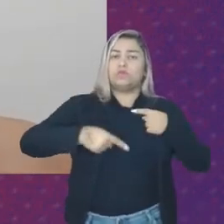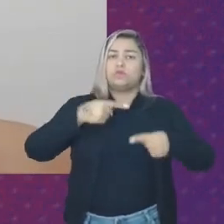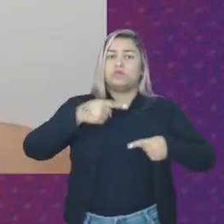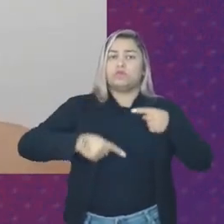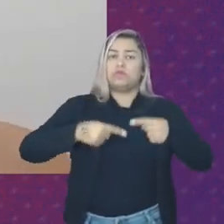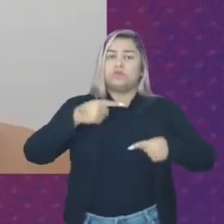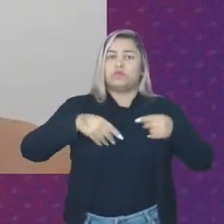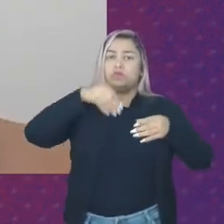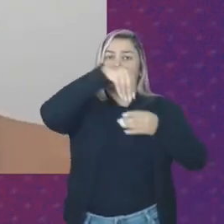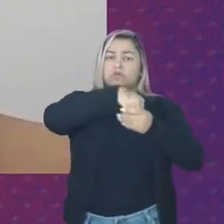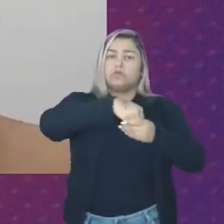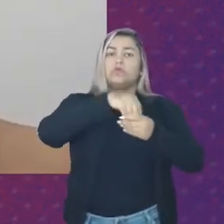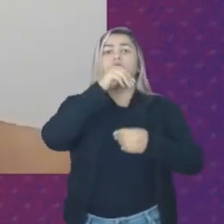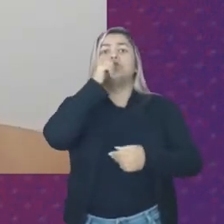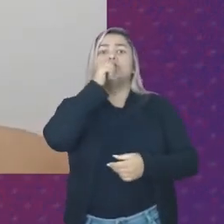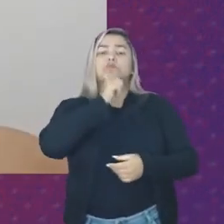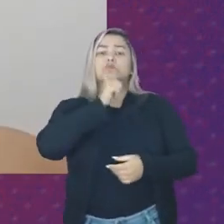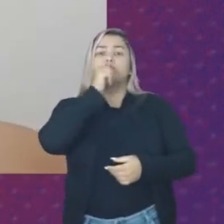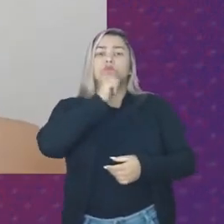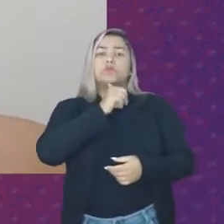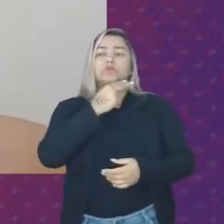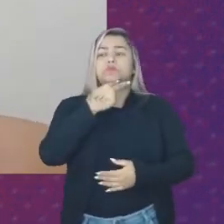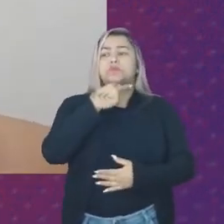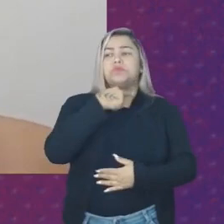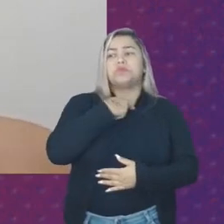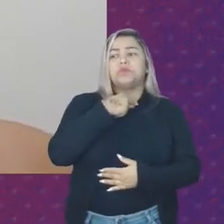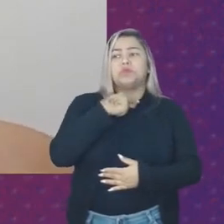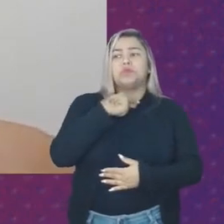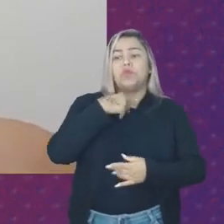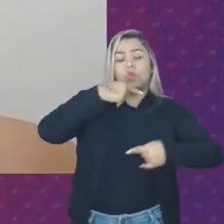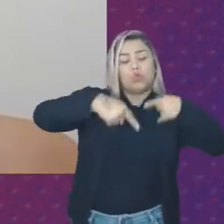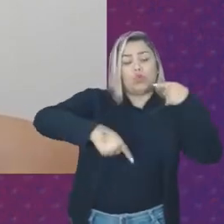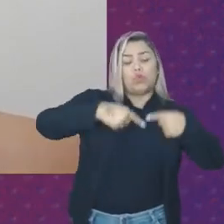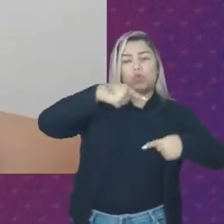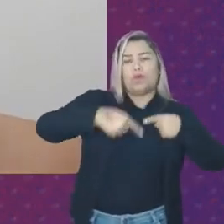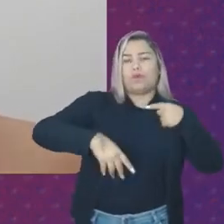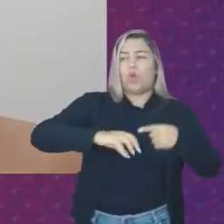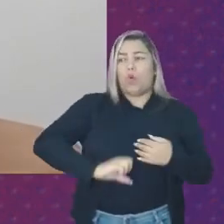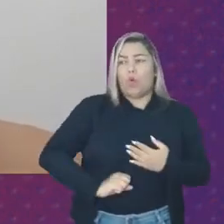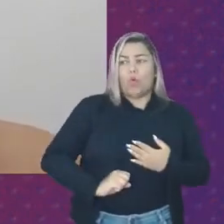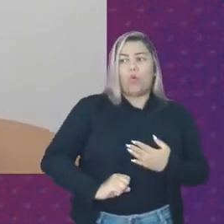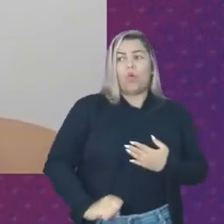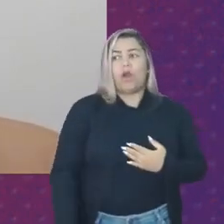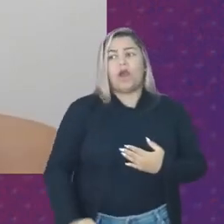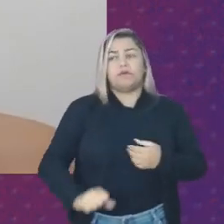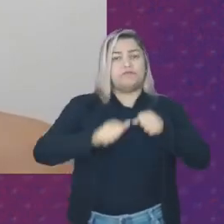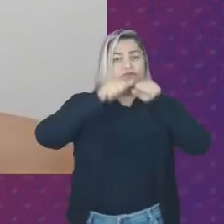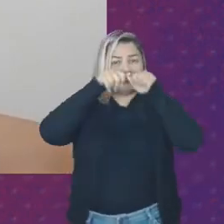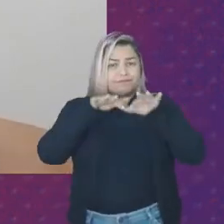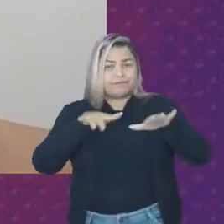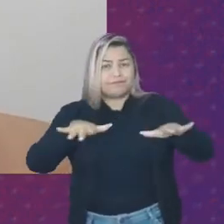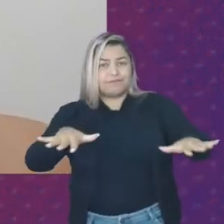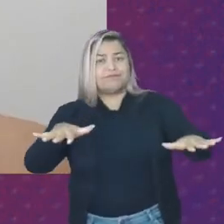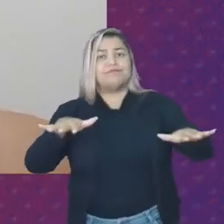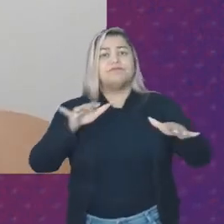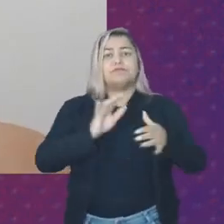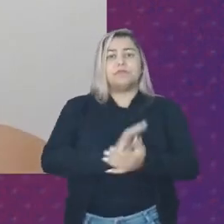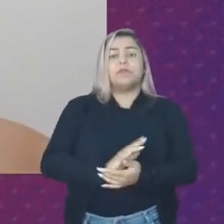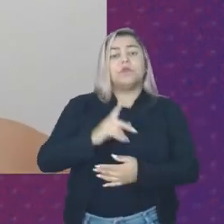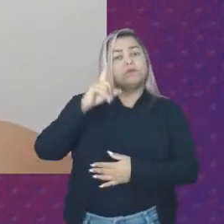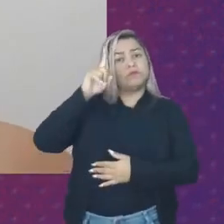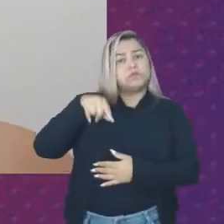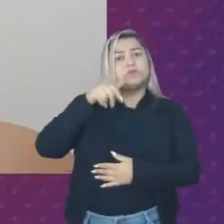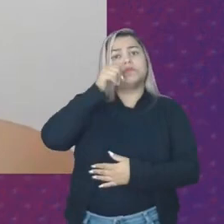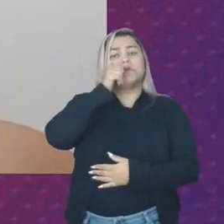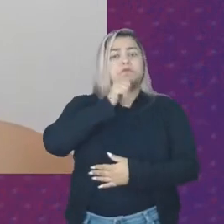por exemplo, que discutem o antiproibicionismo, que discutem o aborto, que discutem o desencarceramento massivo. São essas